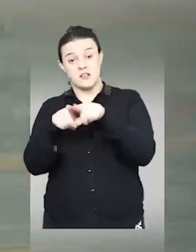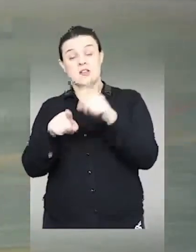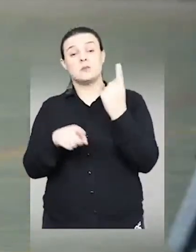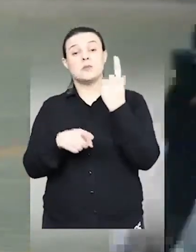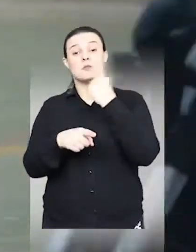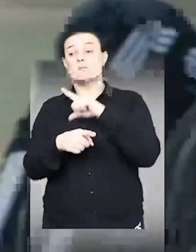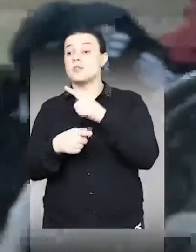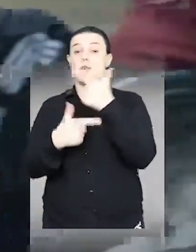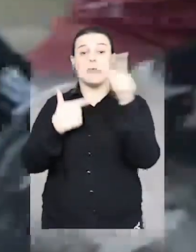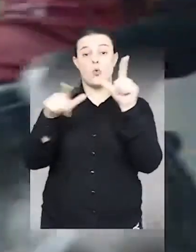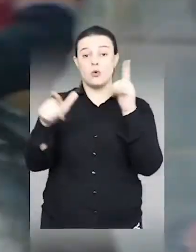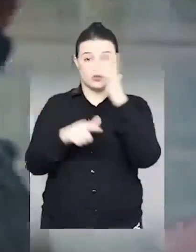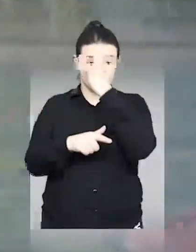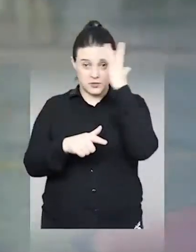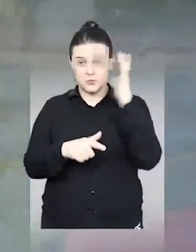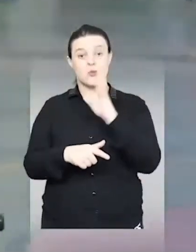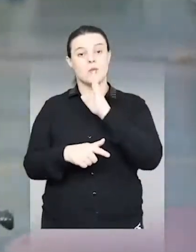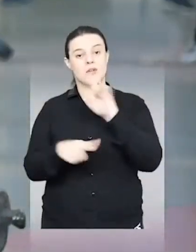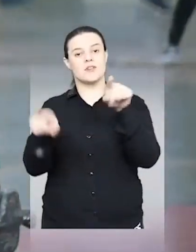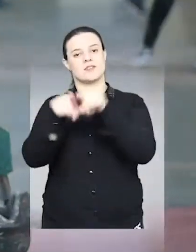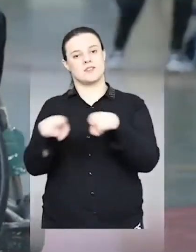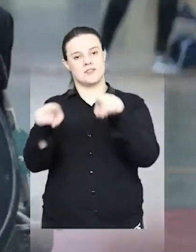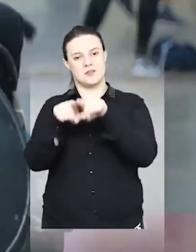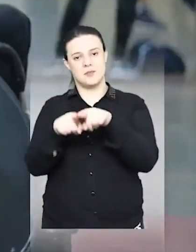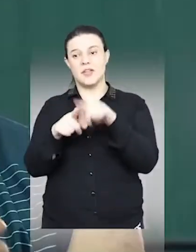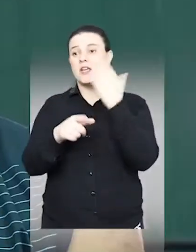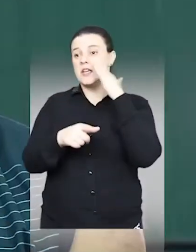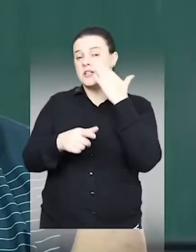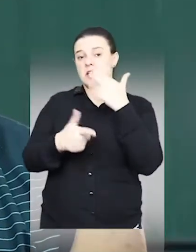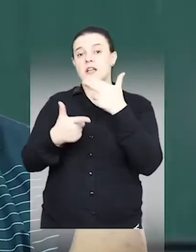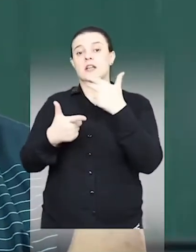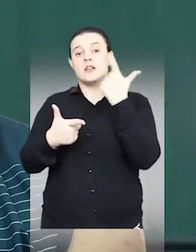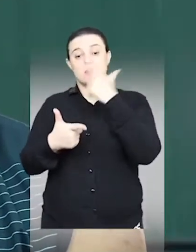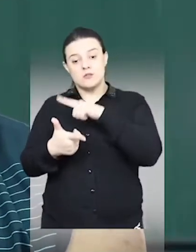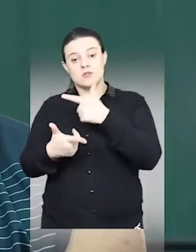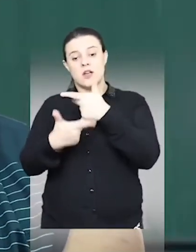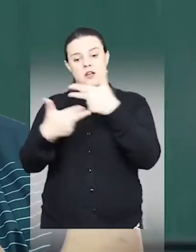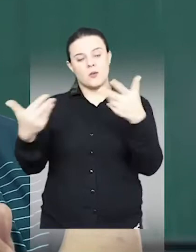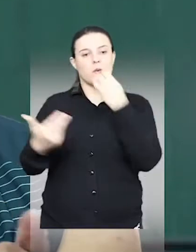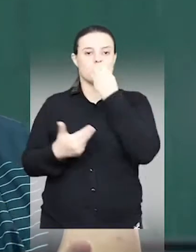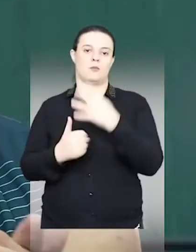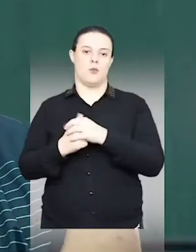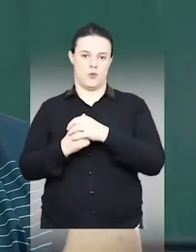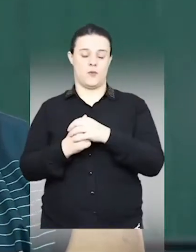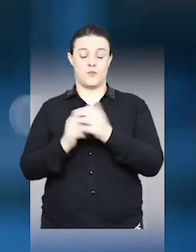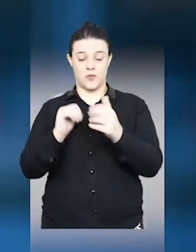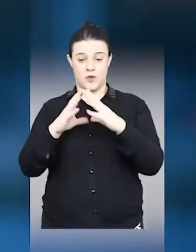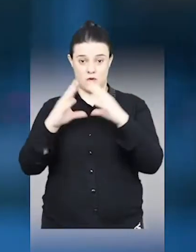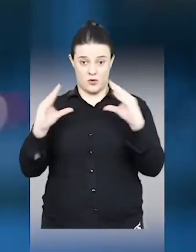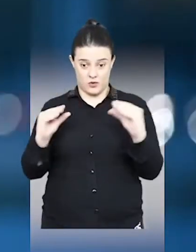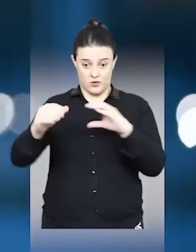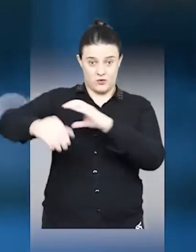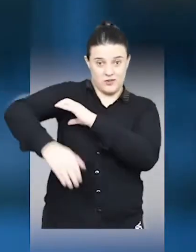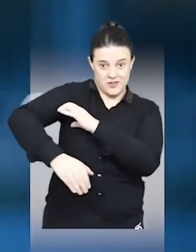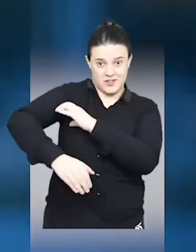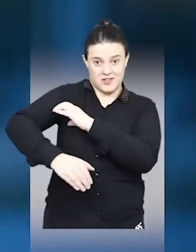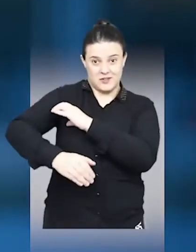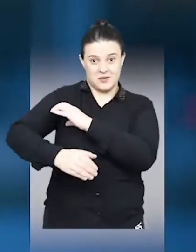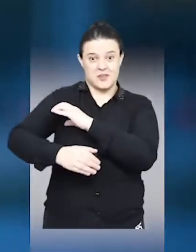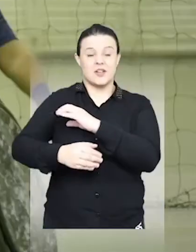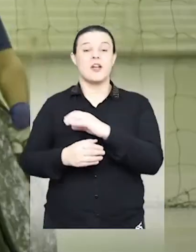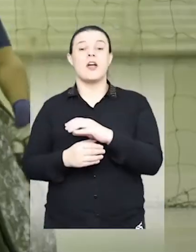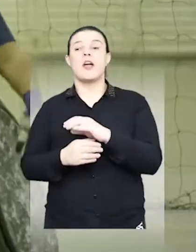querer fazer com que outras pessoas conheçam e tenham os benefícios que eu tive com o esporte. Então... O rugby para mim